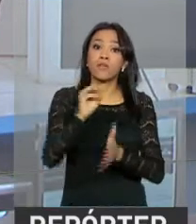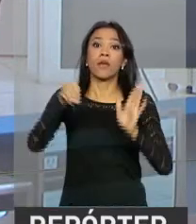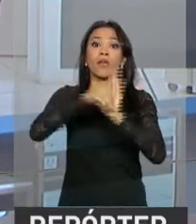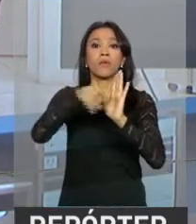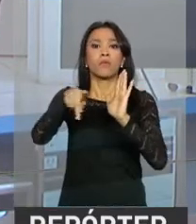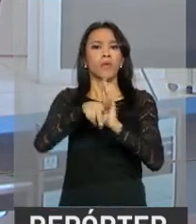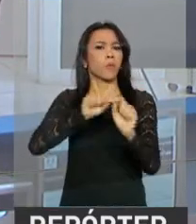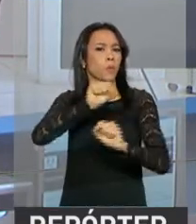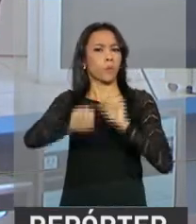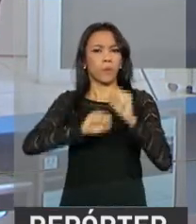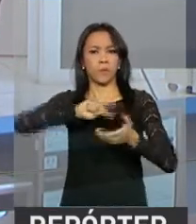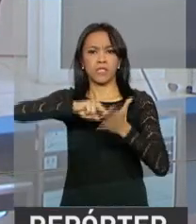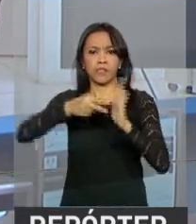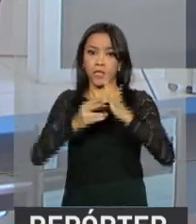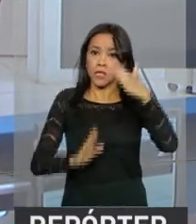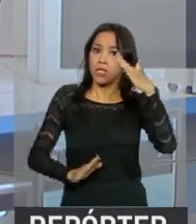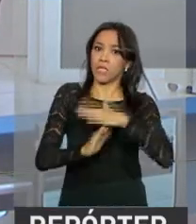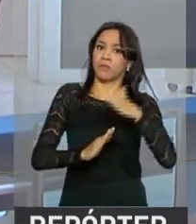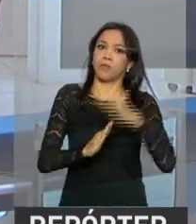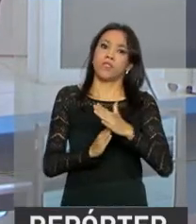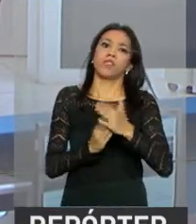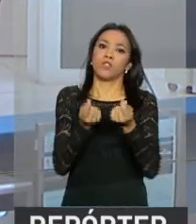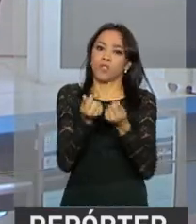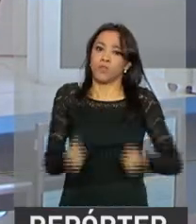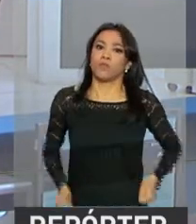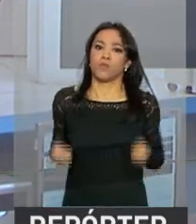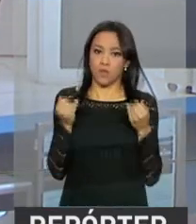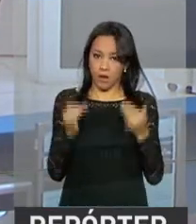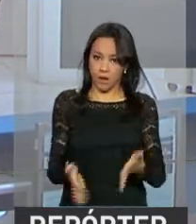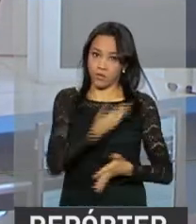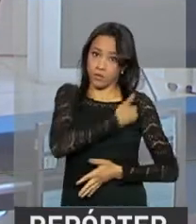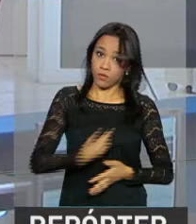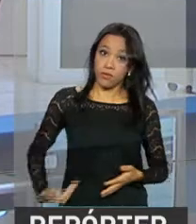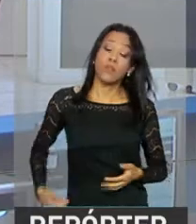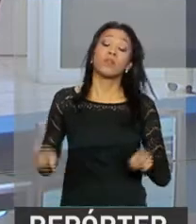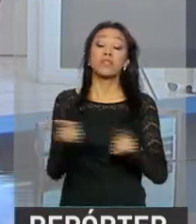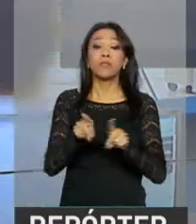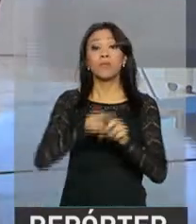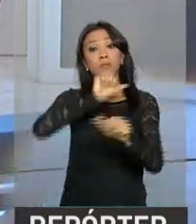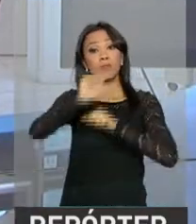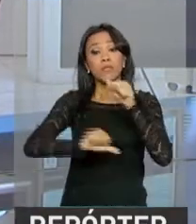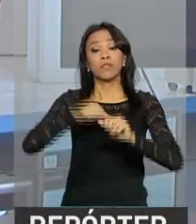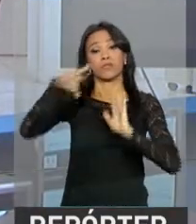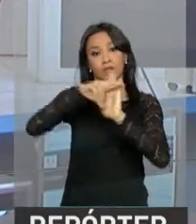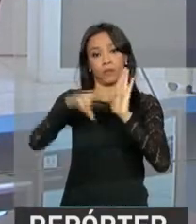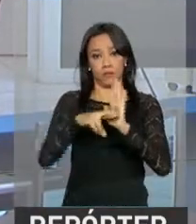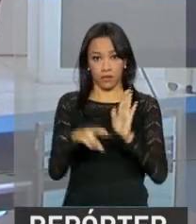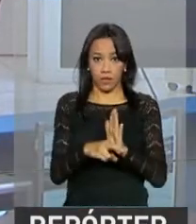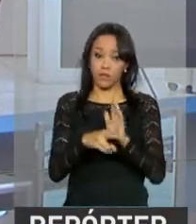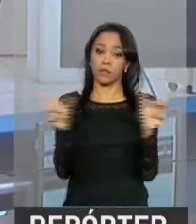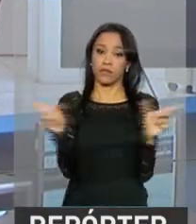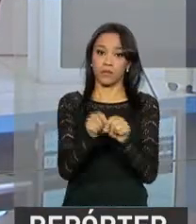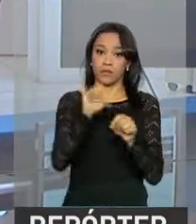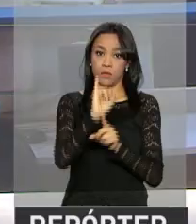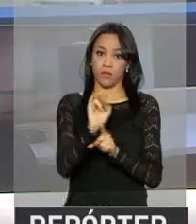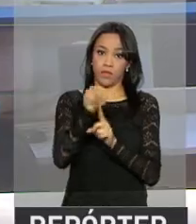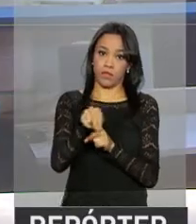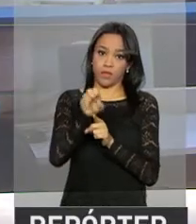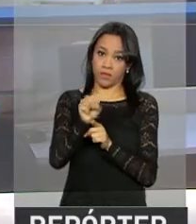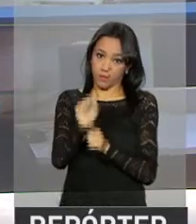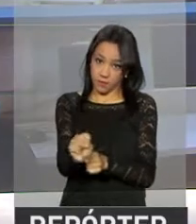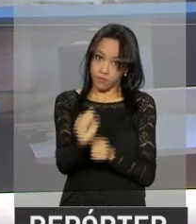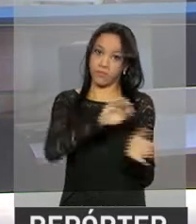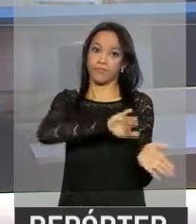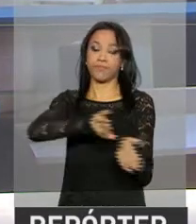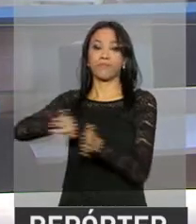estabelece limite para o crescimento do gasto público e com a reforma da Previdência Social e o